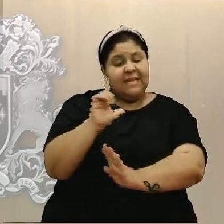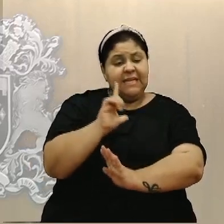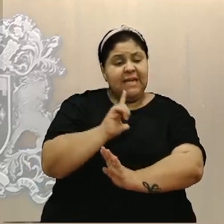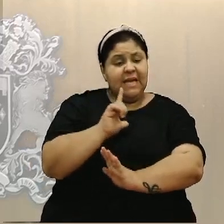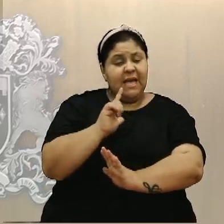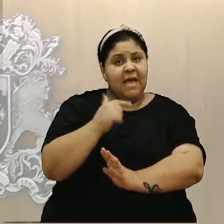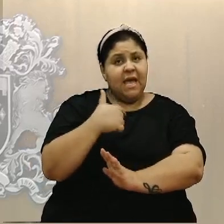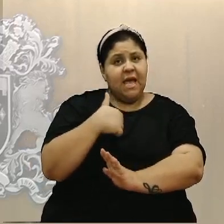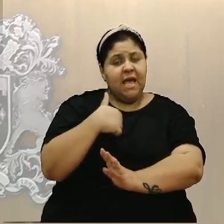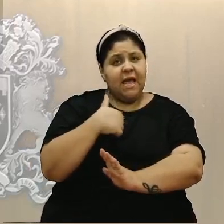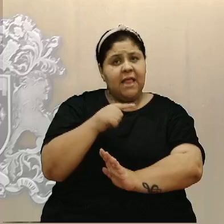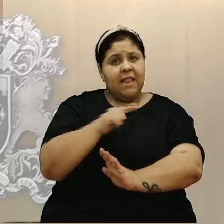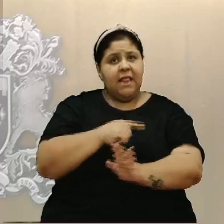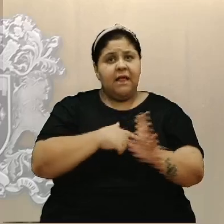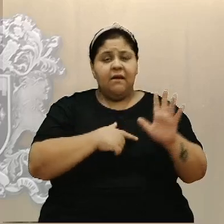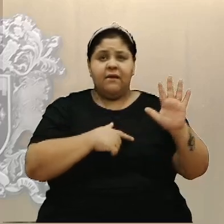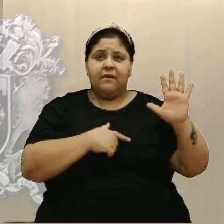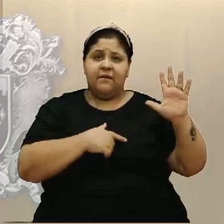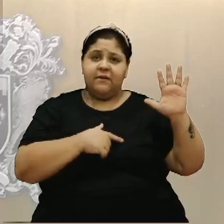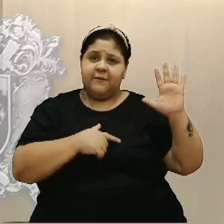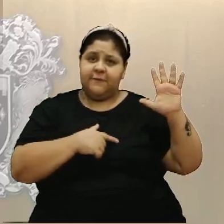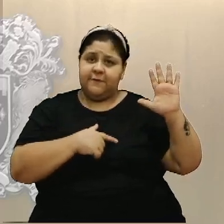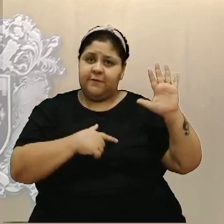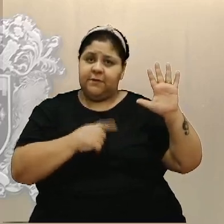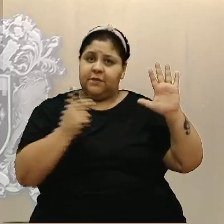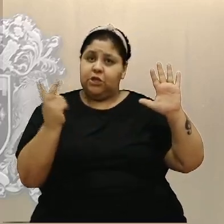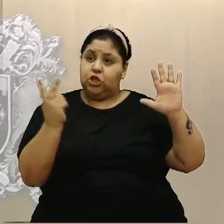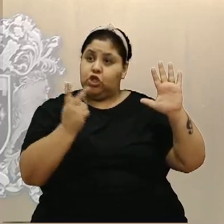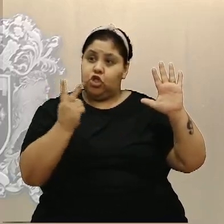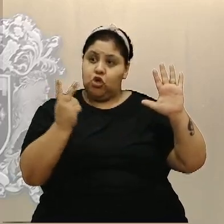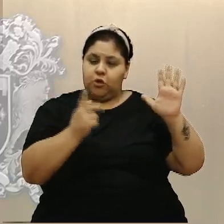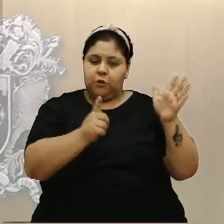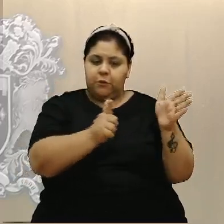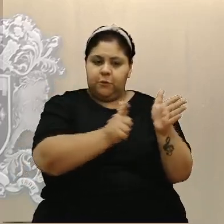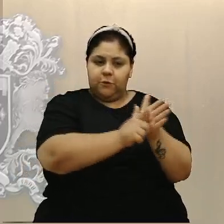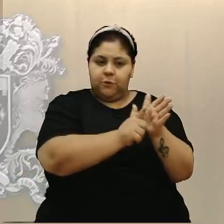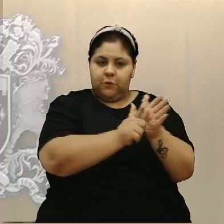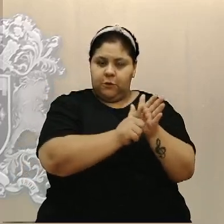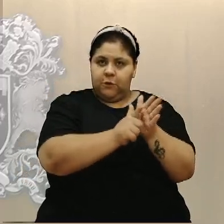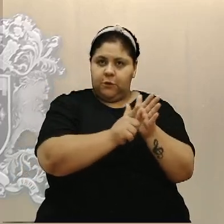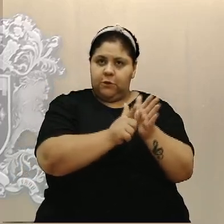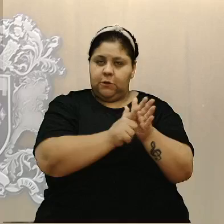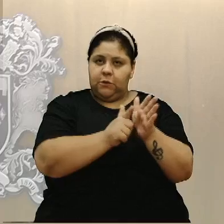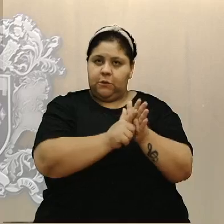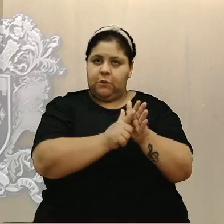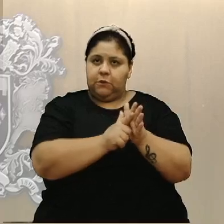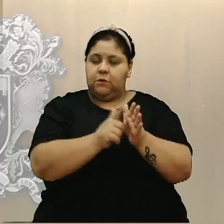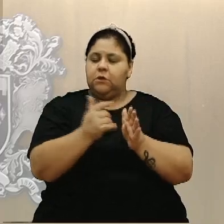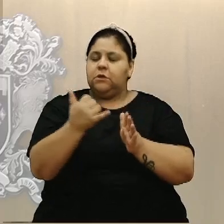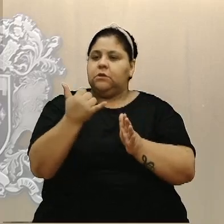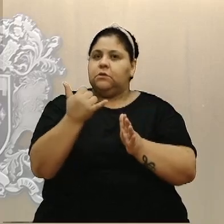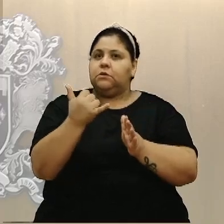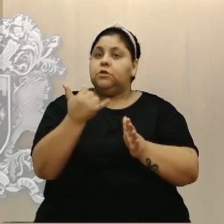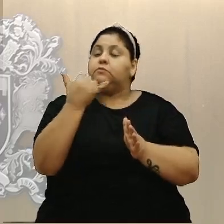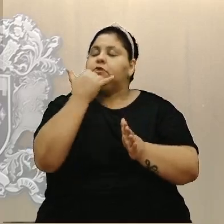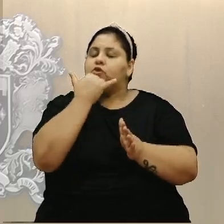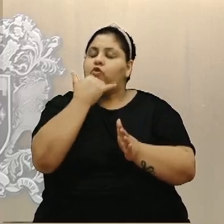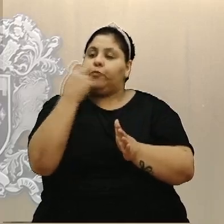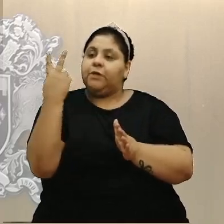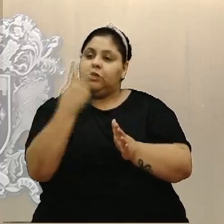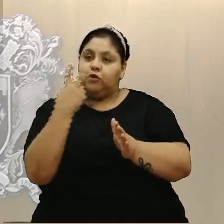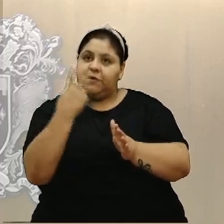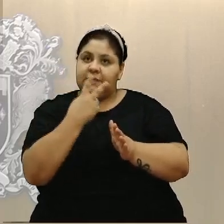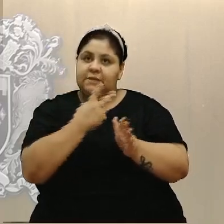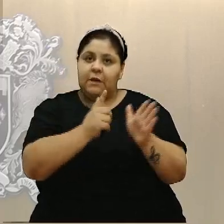minhas mãos 2 papéis. Em um deles está escrito condenado, no